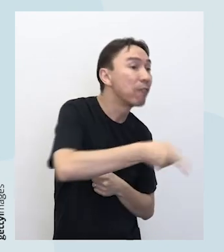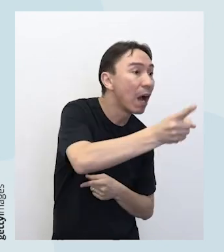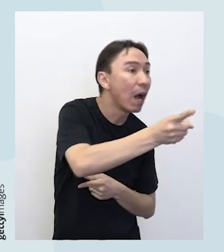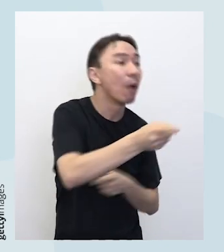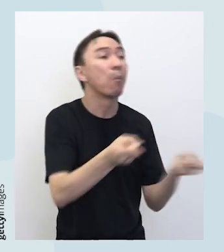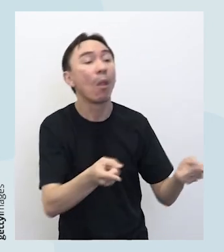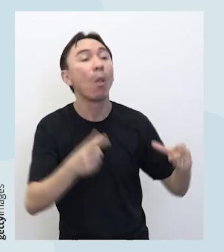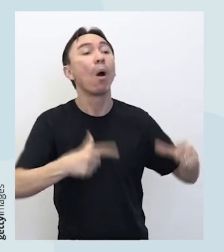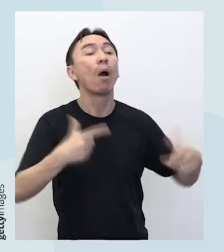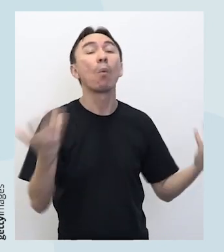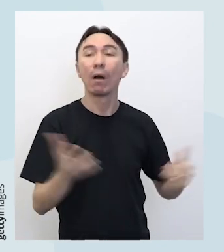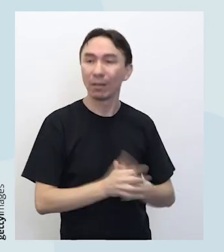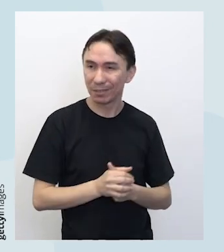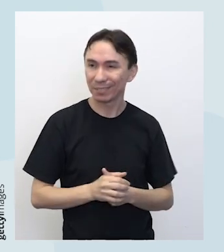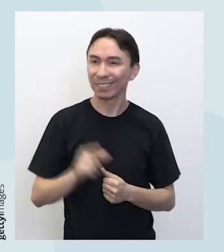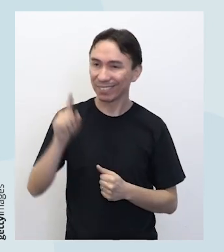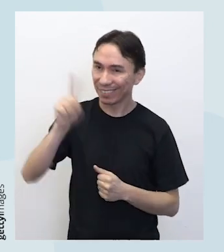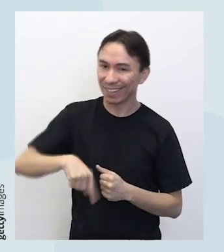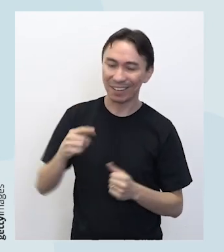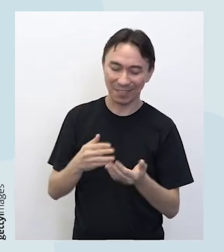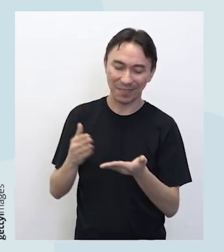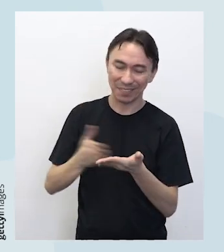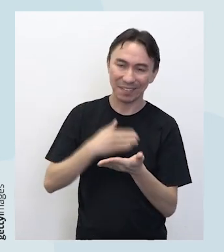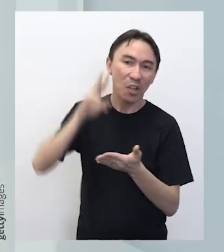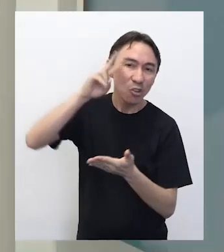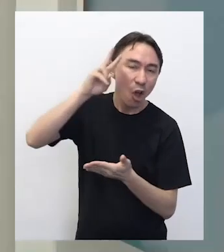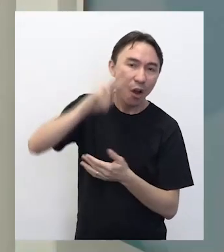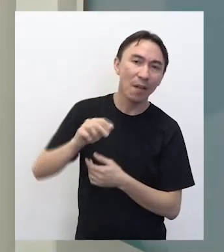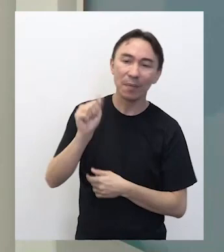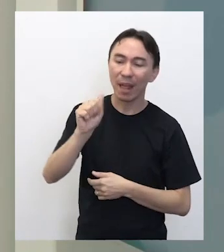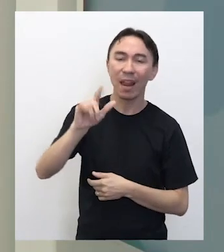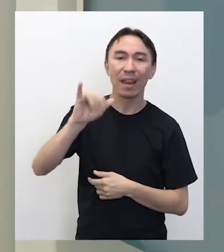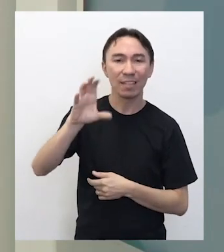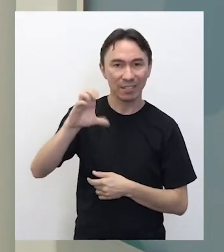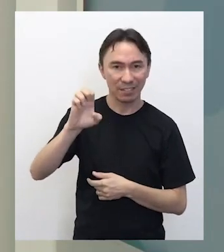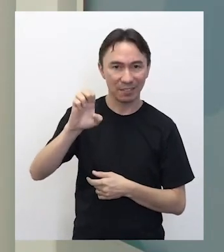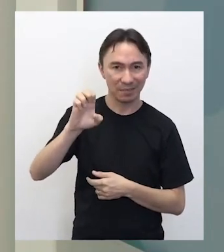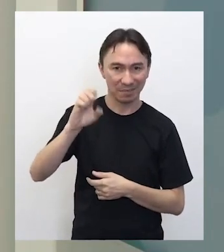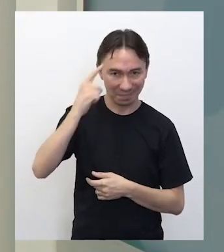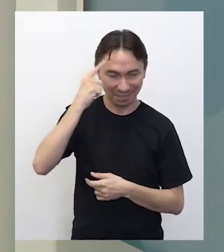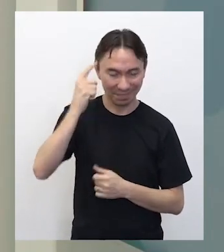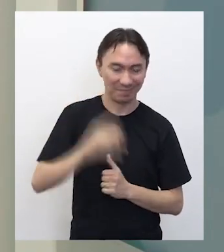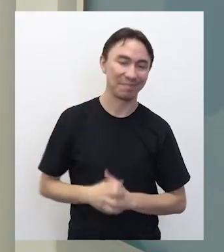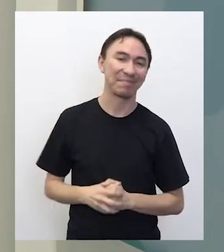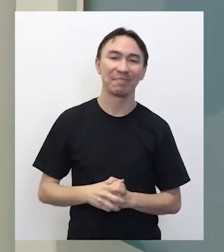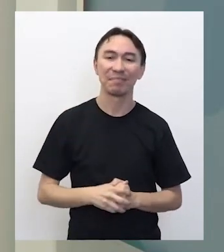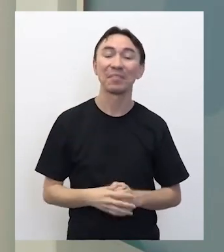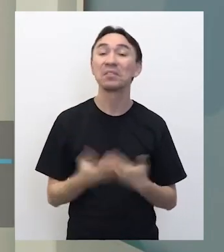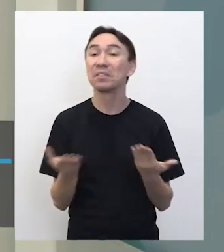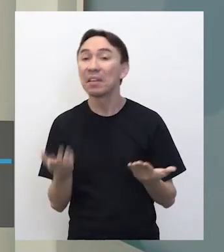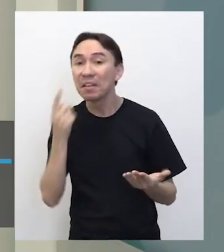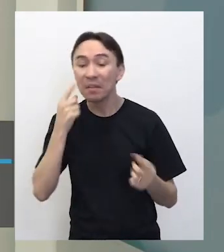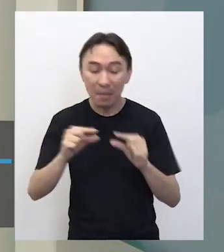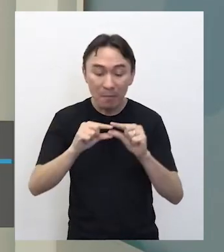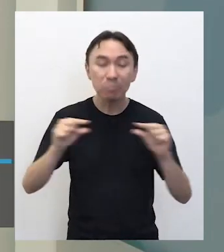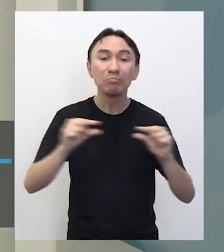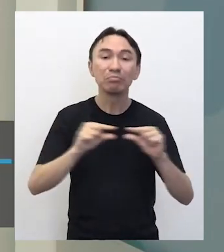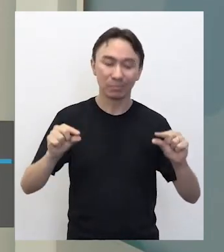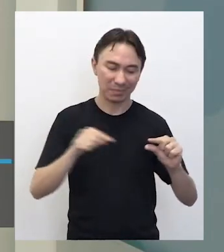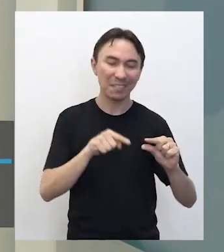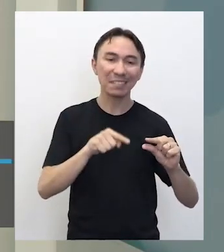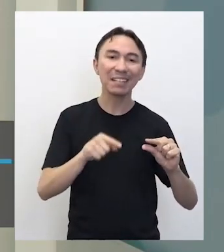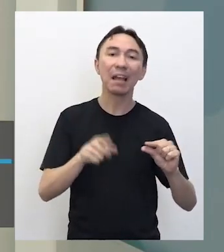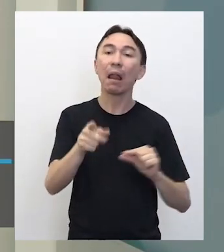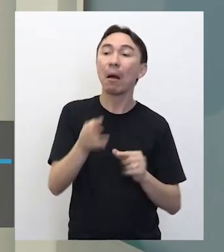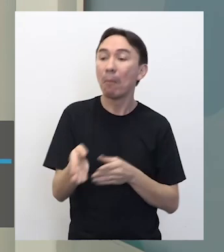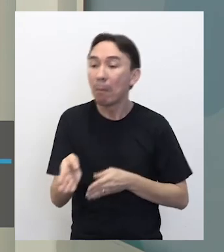ir. Alice no País das Maravilhas. Então, preste atenção na frase, Para onde você quer ir, O que você quer